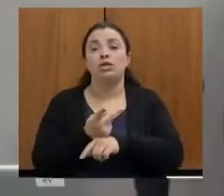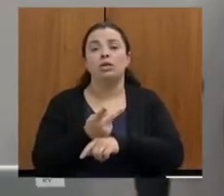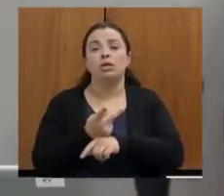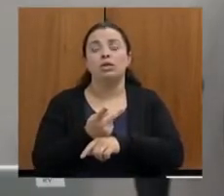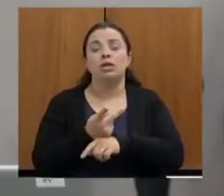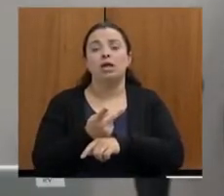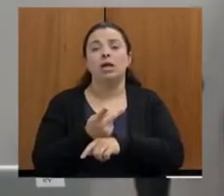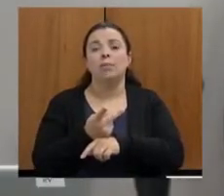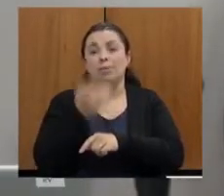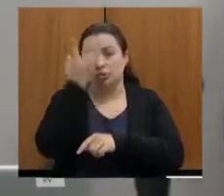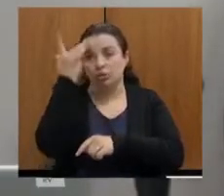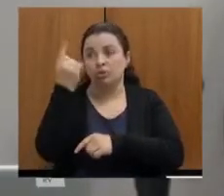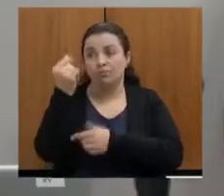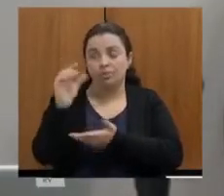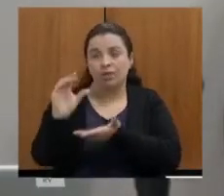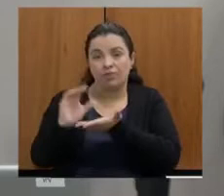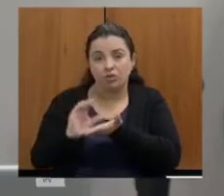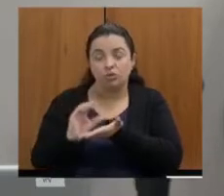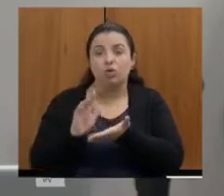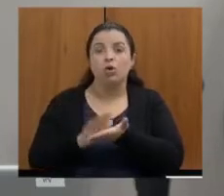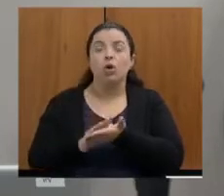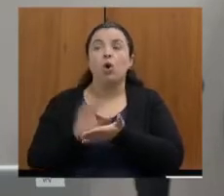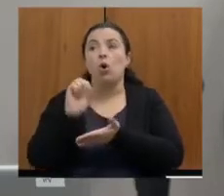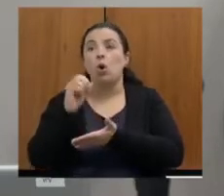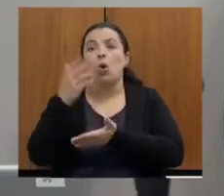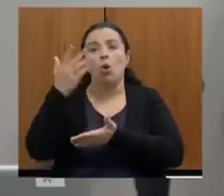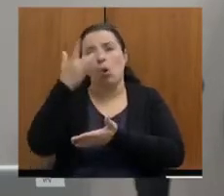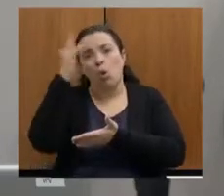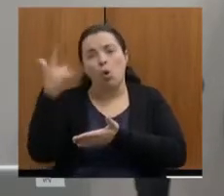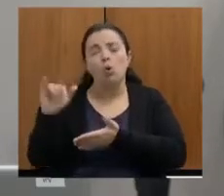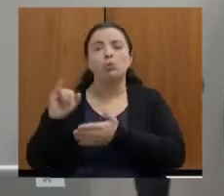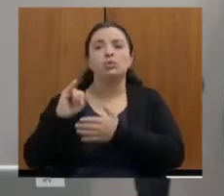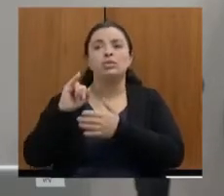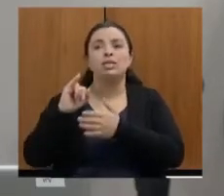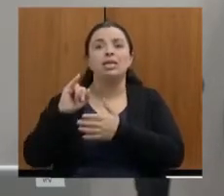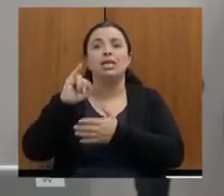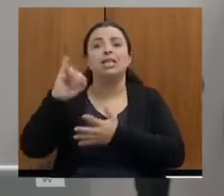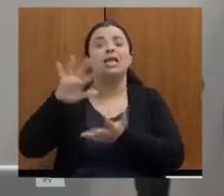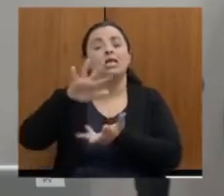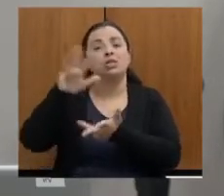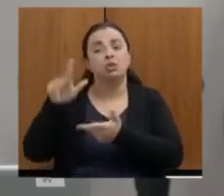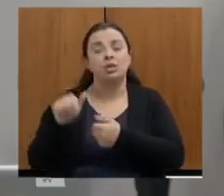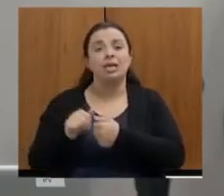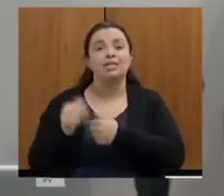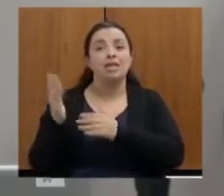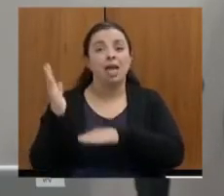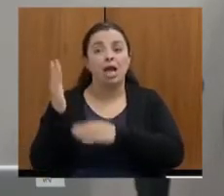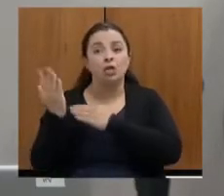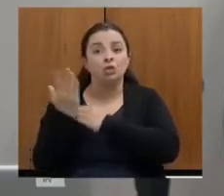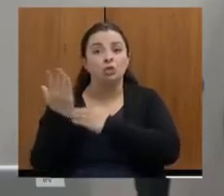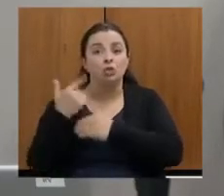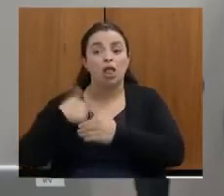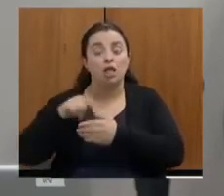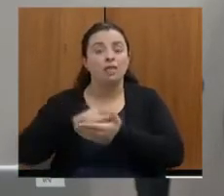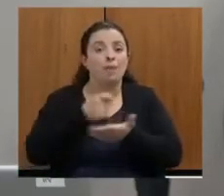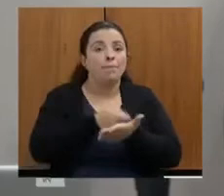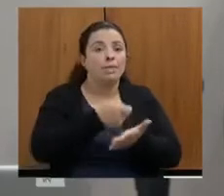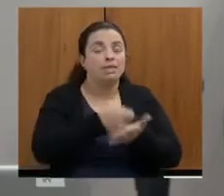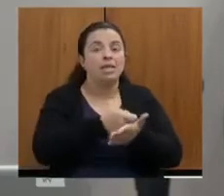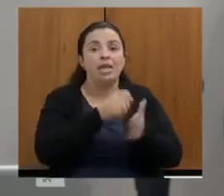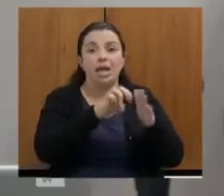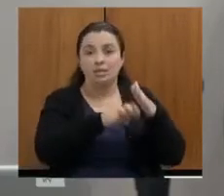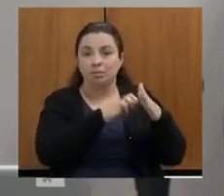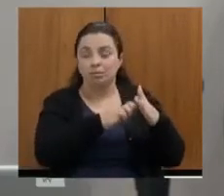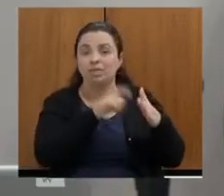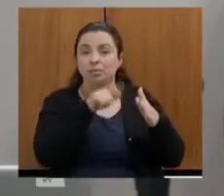internacionais para que ajudem a pressionar as empresas por uma reparação justa integral e